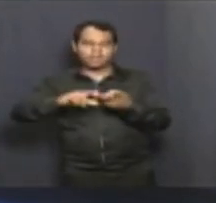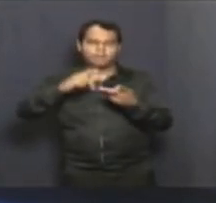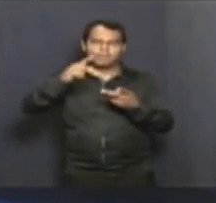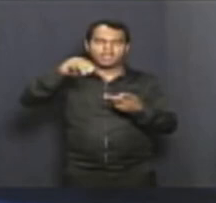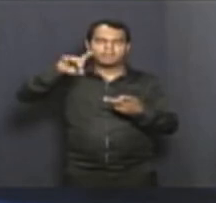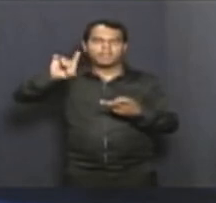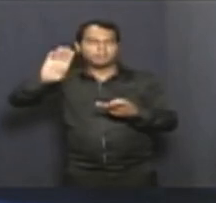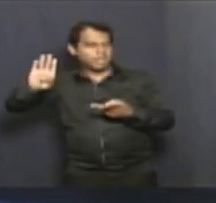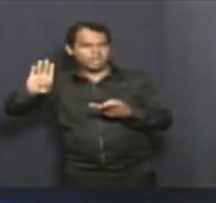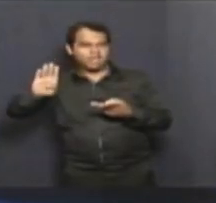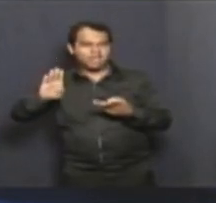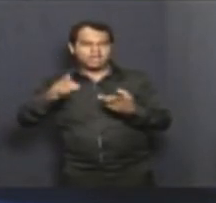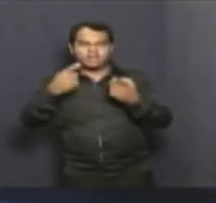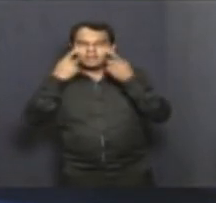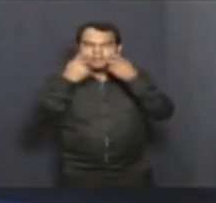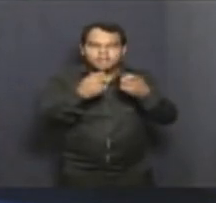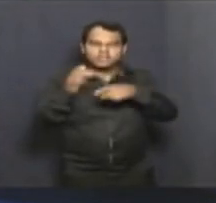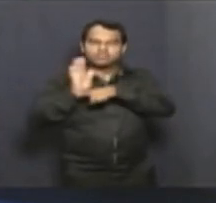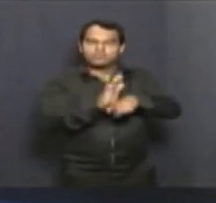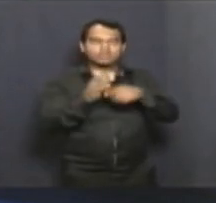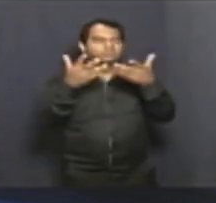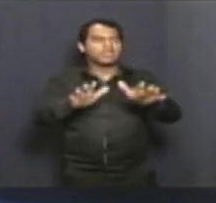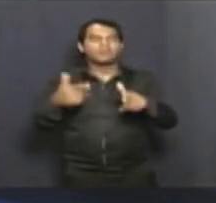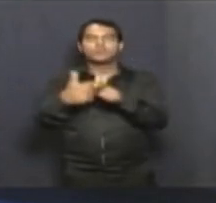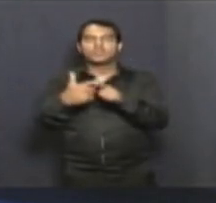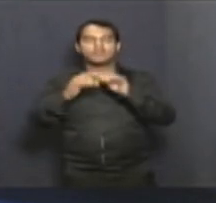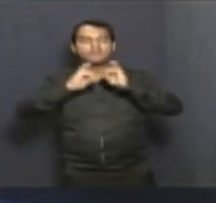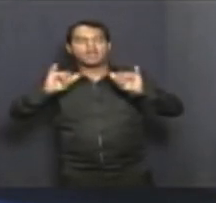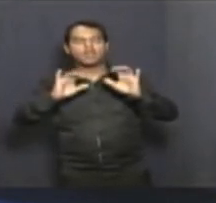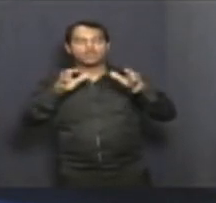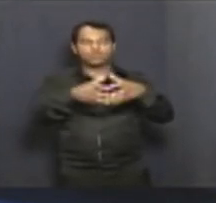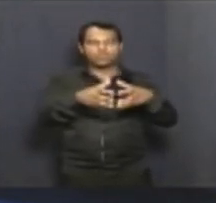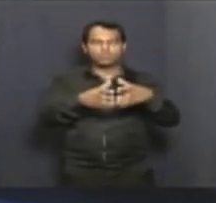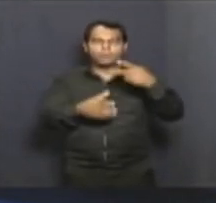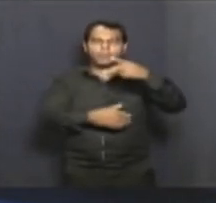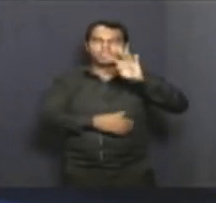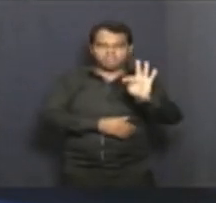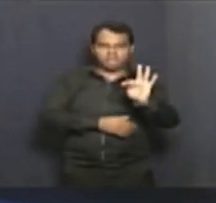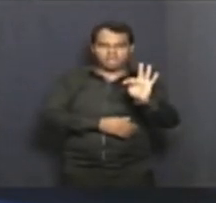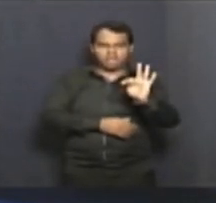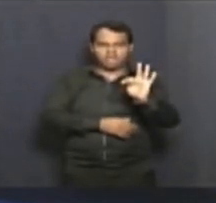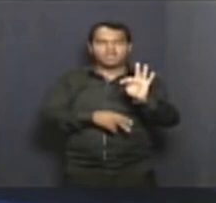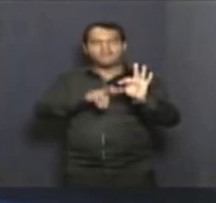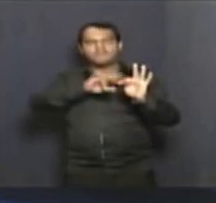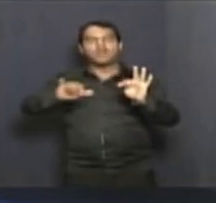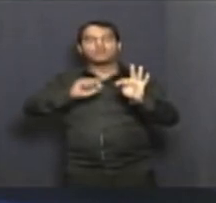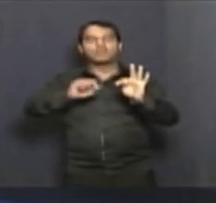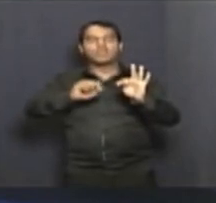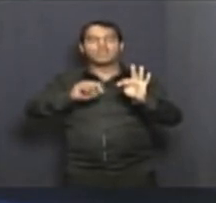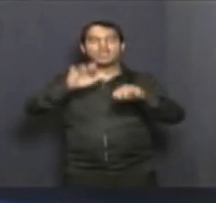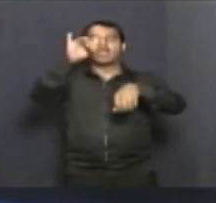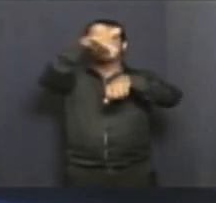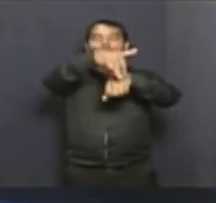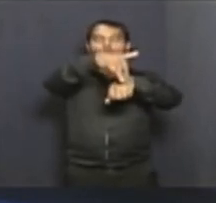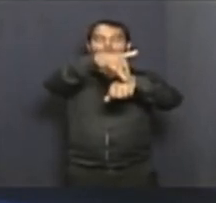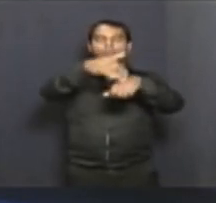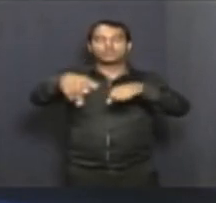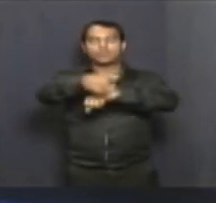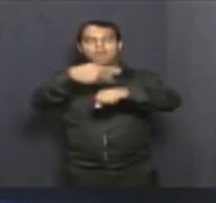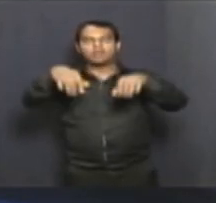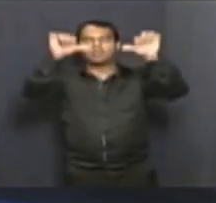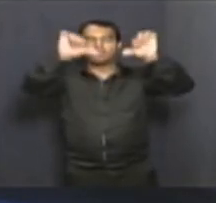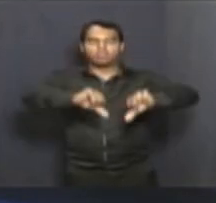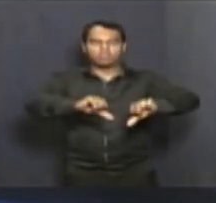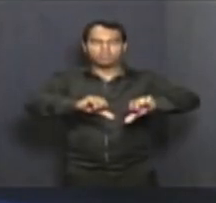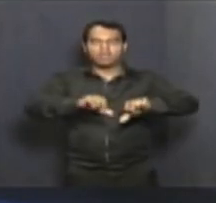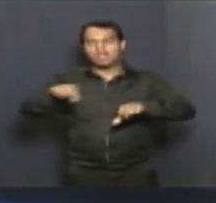na relação e ficar dizendo que o partido dos trabalhadores levou o nosso estado país não essa situação que nós estamos vivendo é é